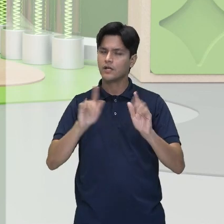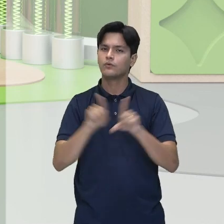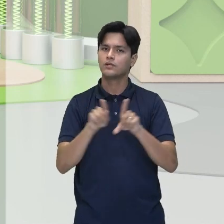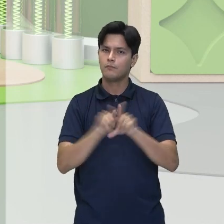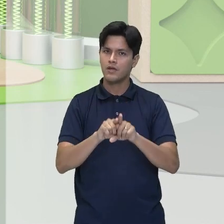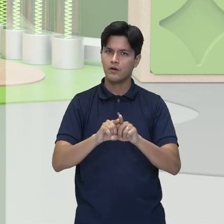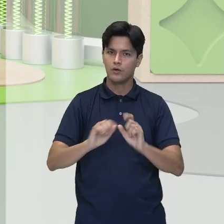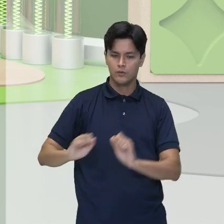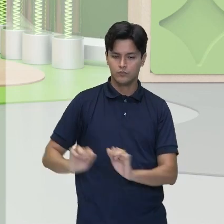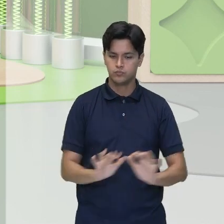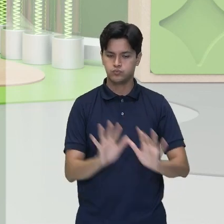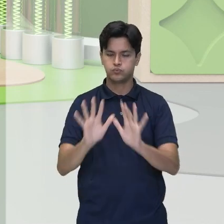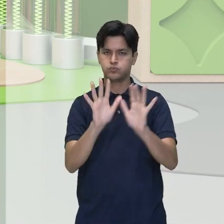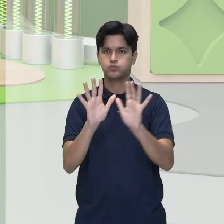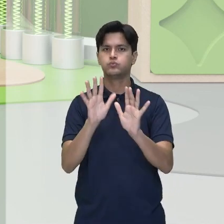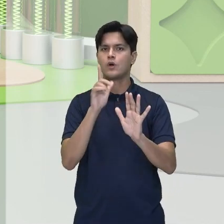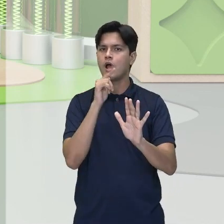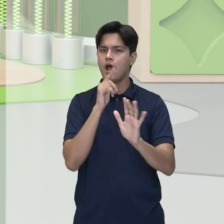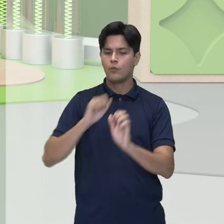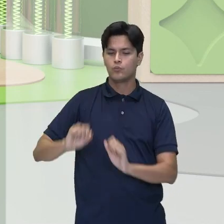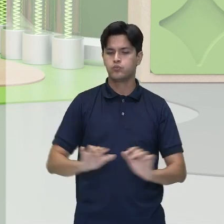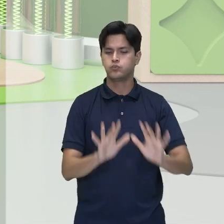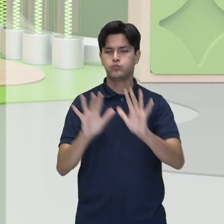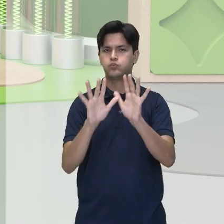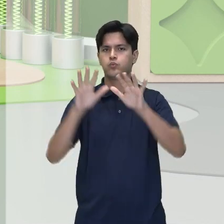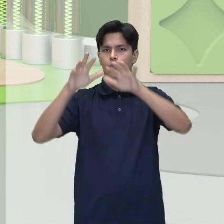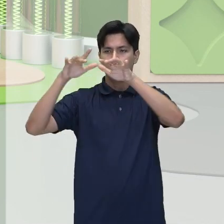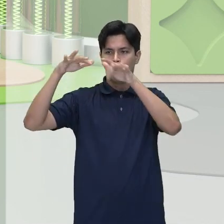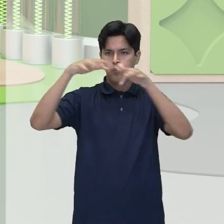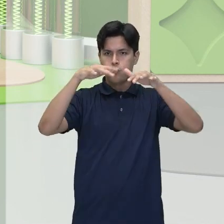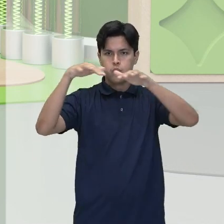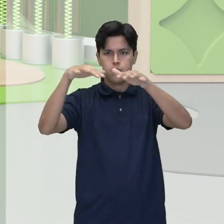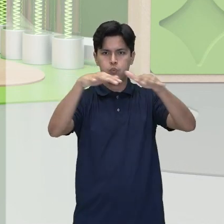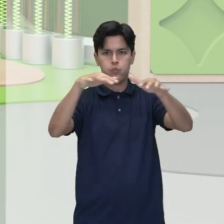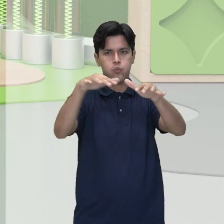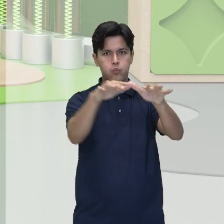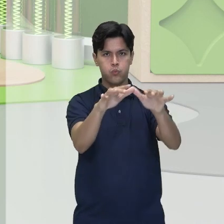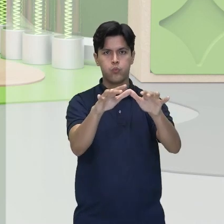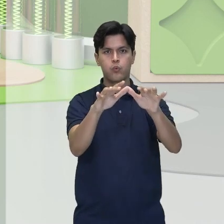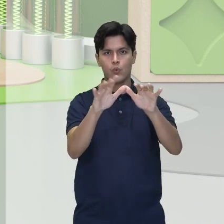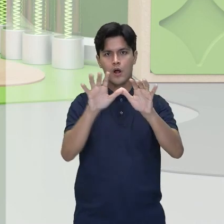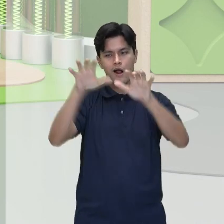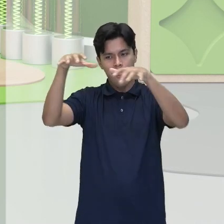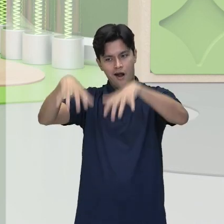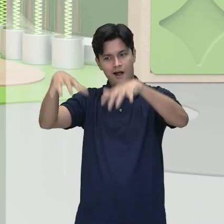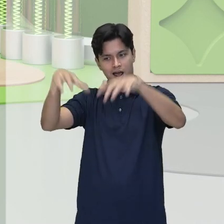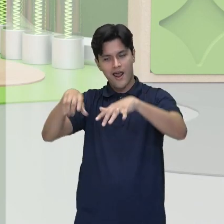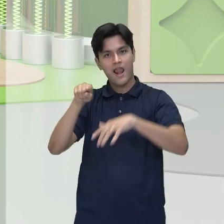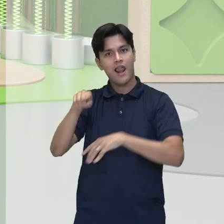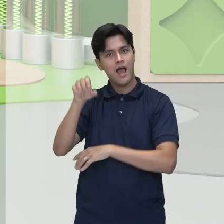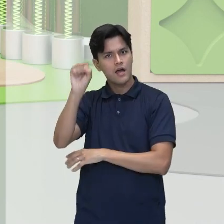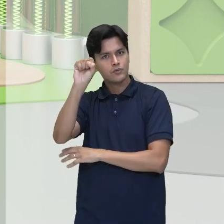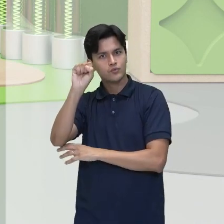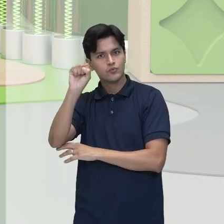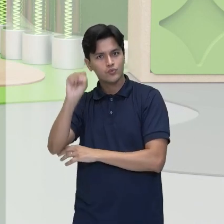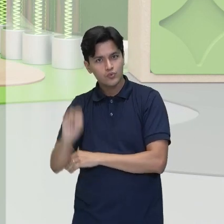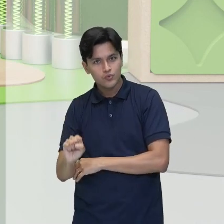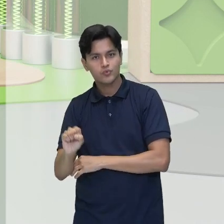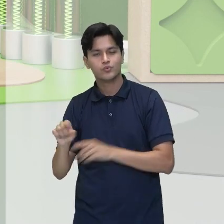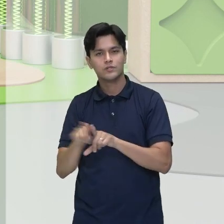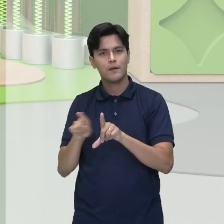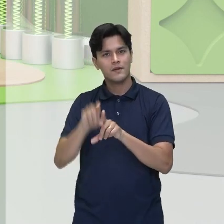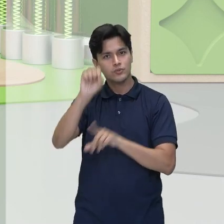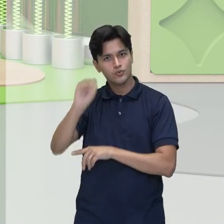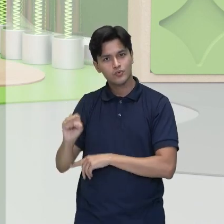nosso país, né, como por exemplo a região sul, sudeste, e lá essa chuva vai cair também. Então, se aqui